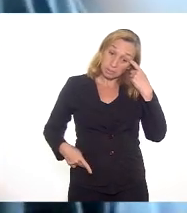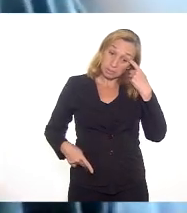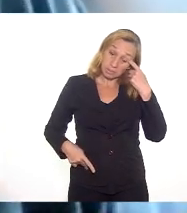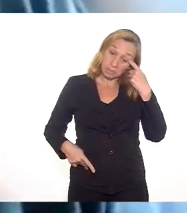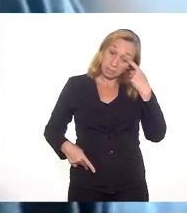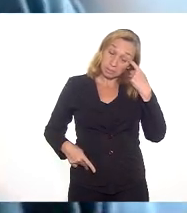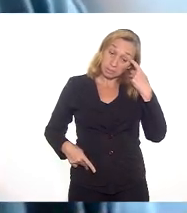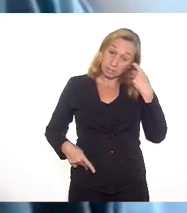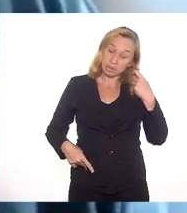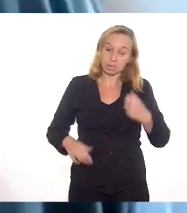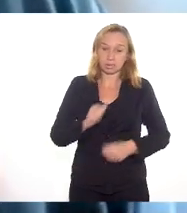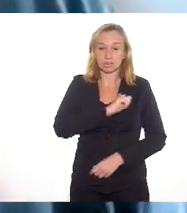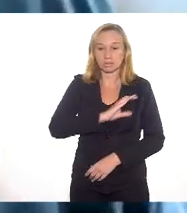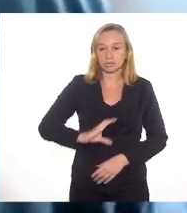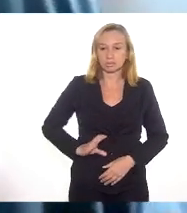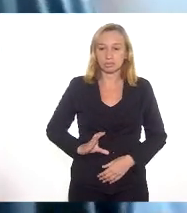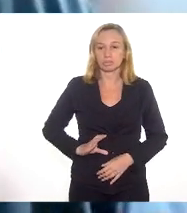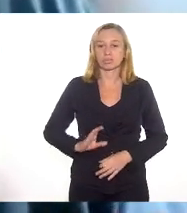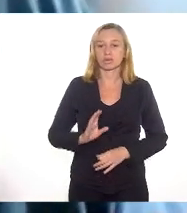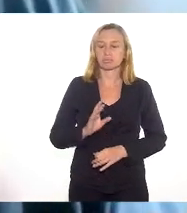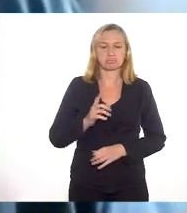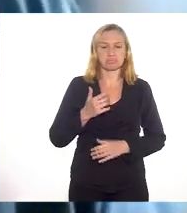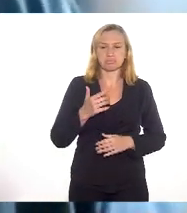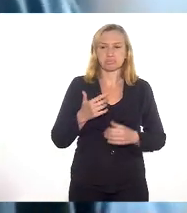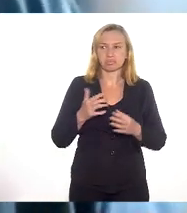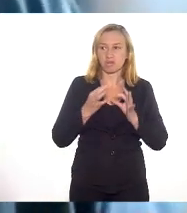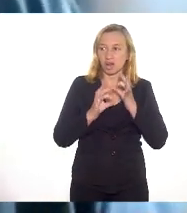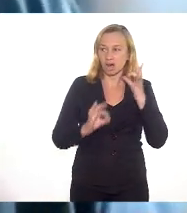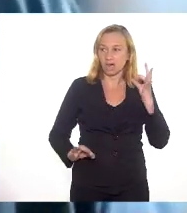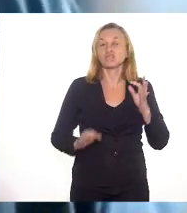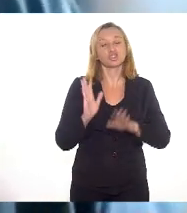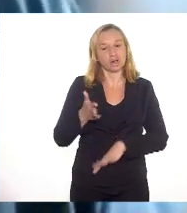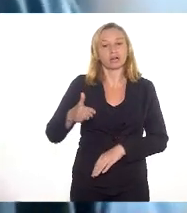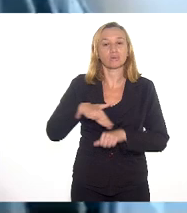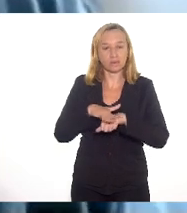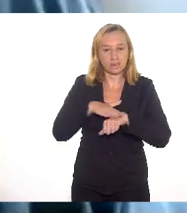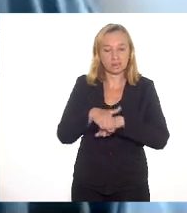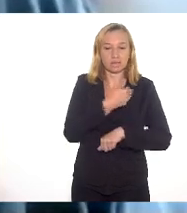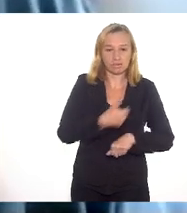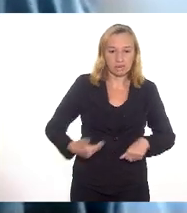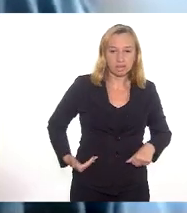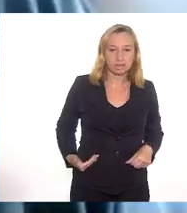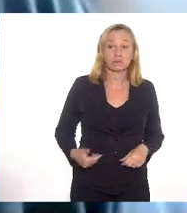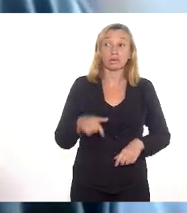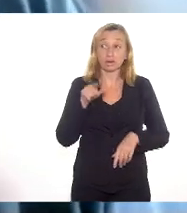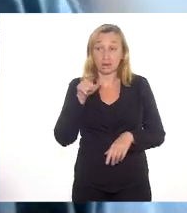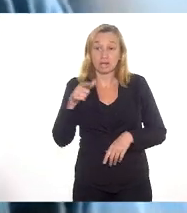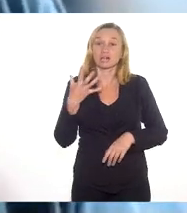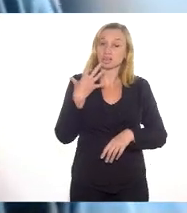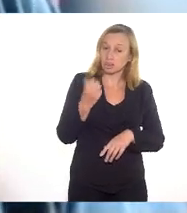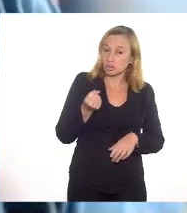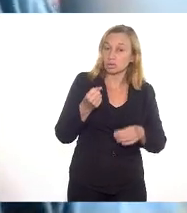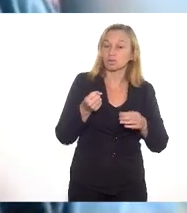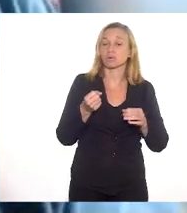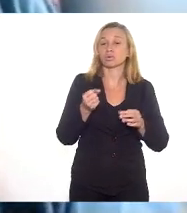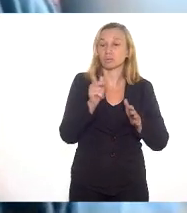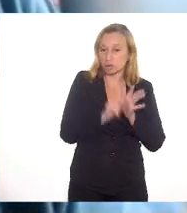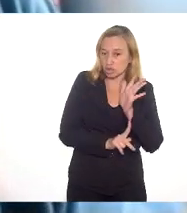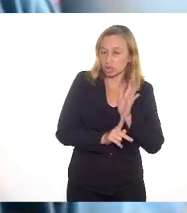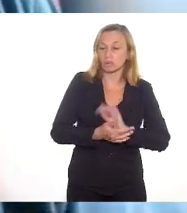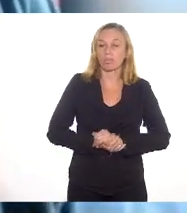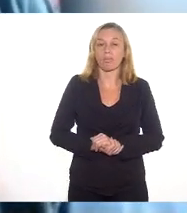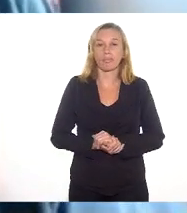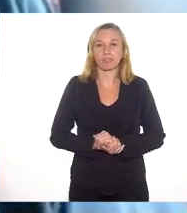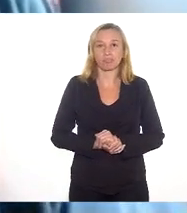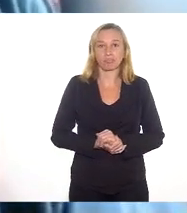me estenderei, eu conversei com o governador sobre isso. O governador disse que é favorável ao projeto. Ele é favorável ao